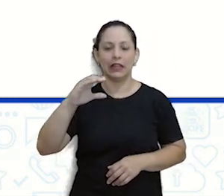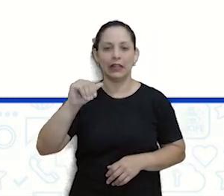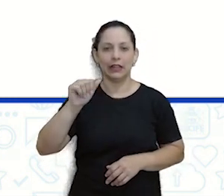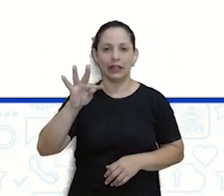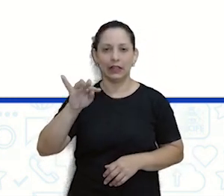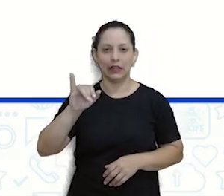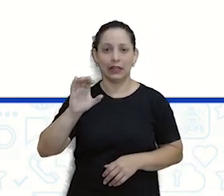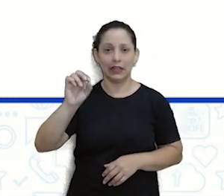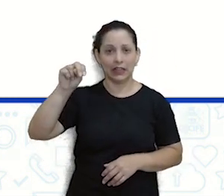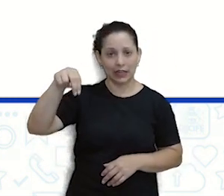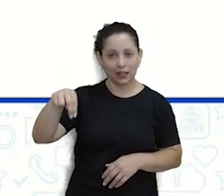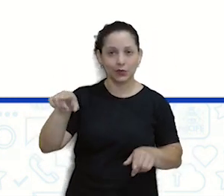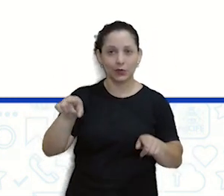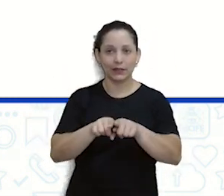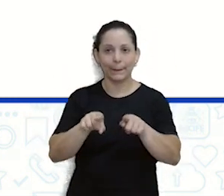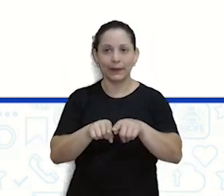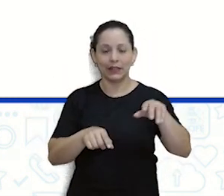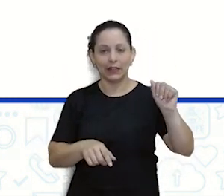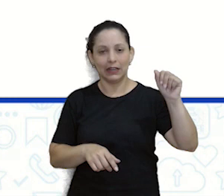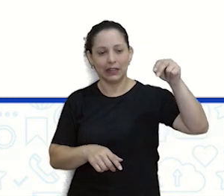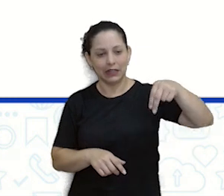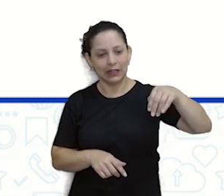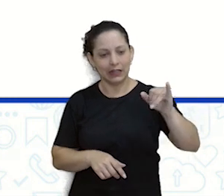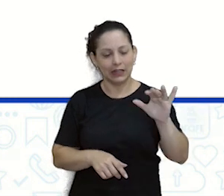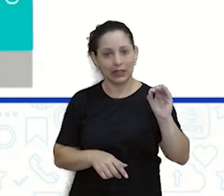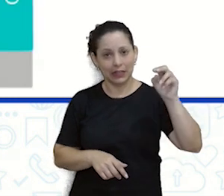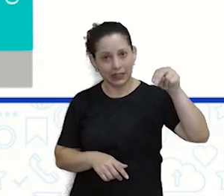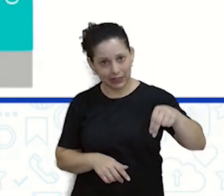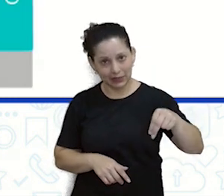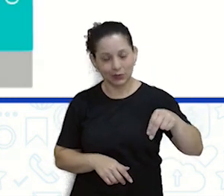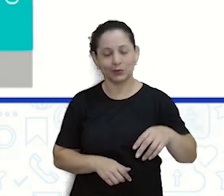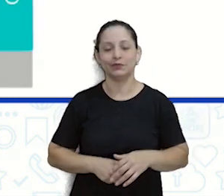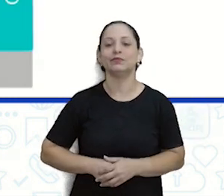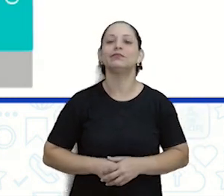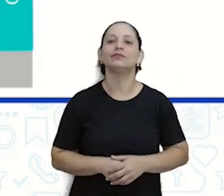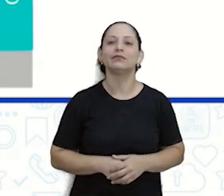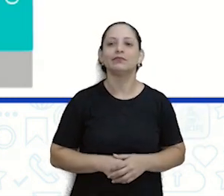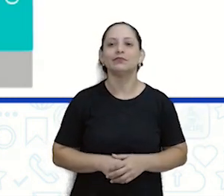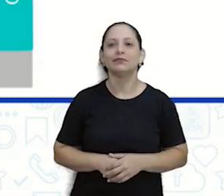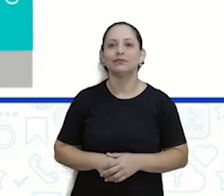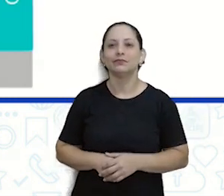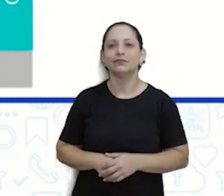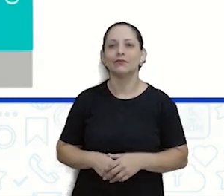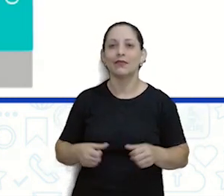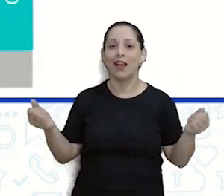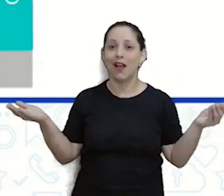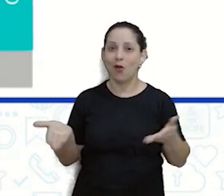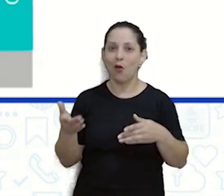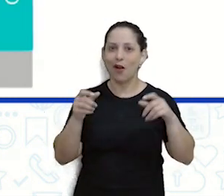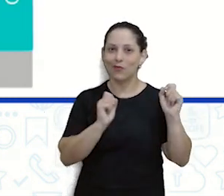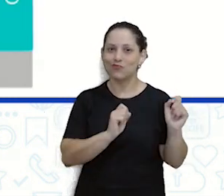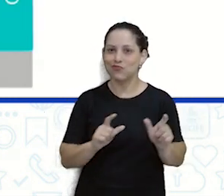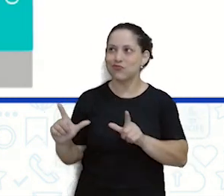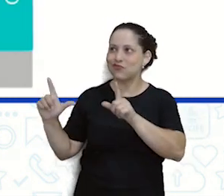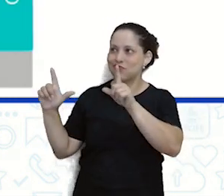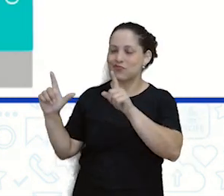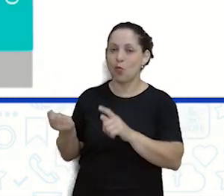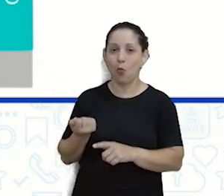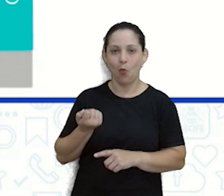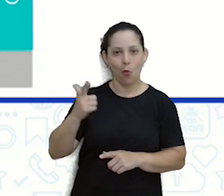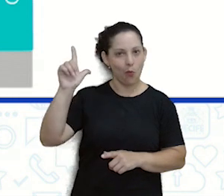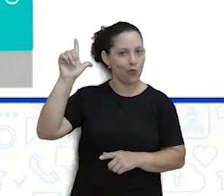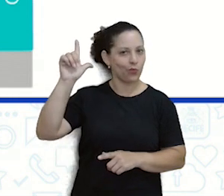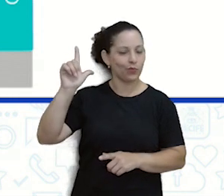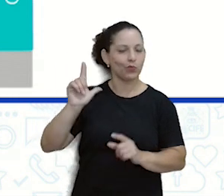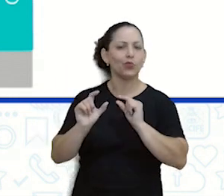um composto iônico eletricamente neutro, tá certo? Pronto. Passamos para a próxima ligação, né, prof? A